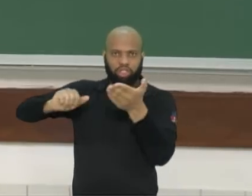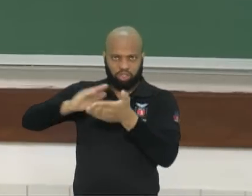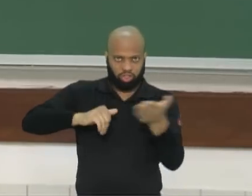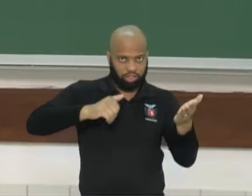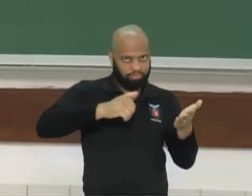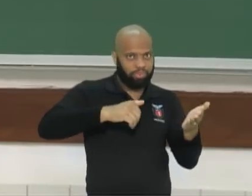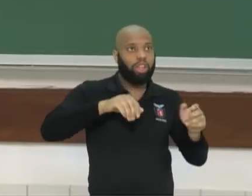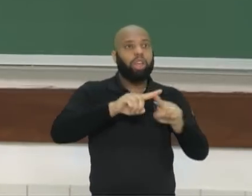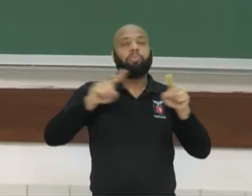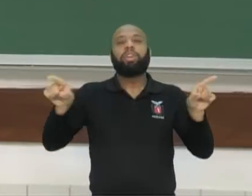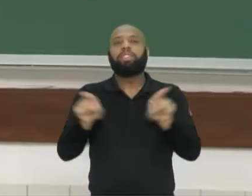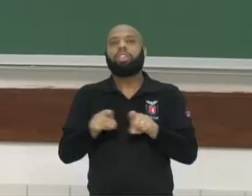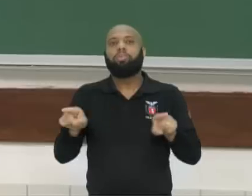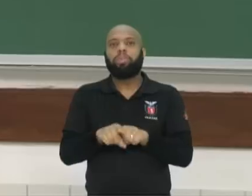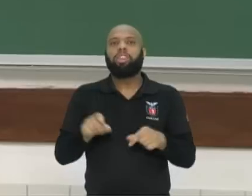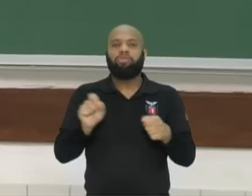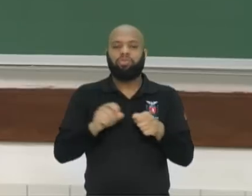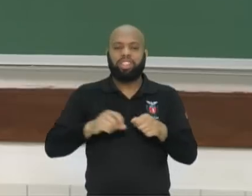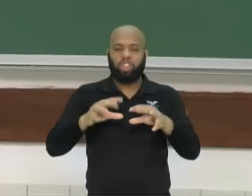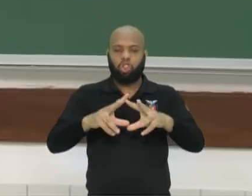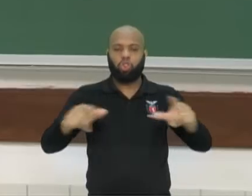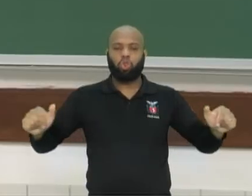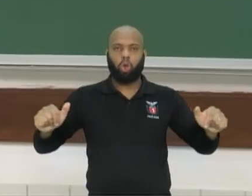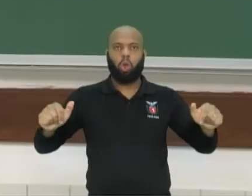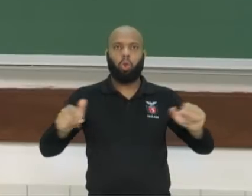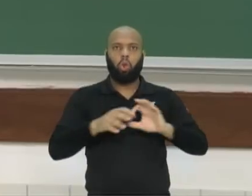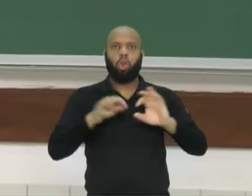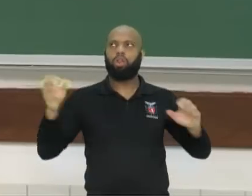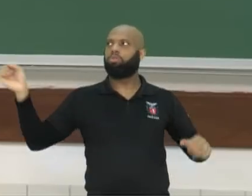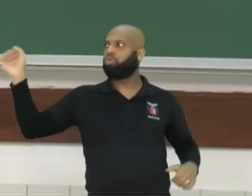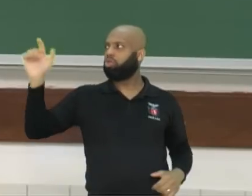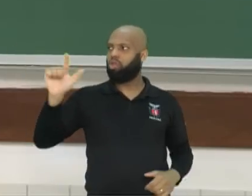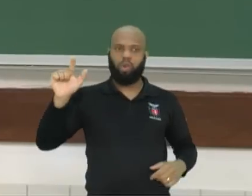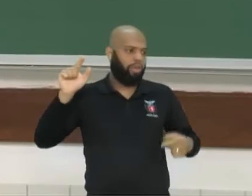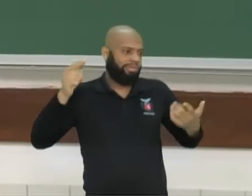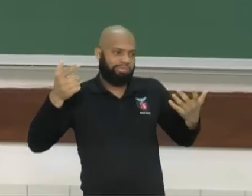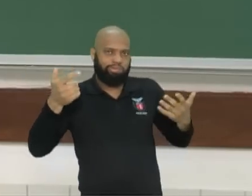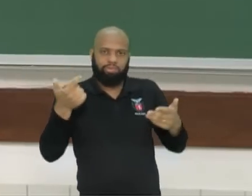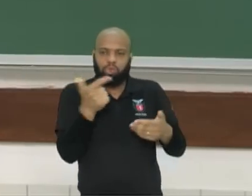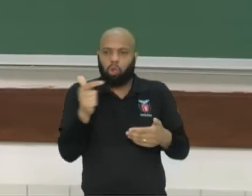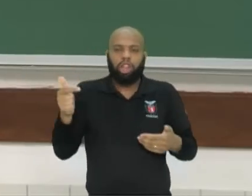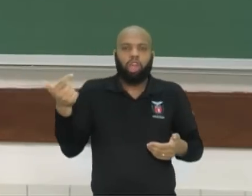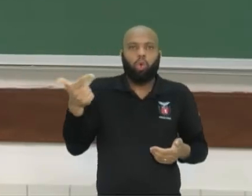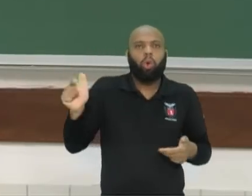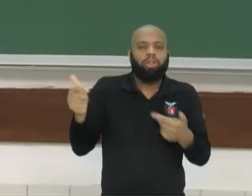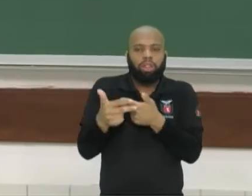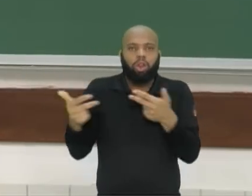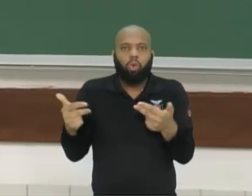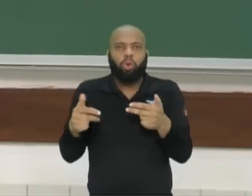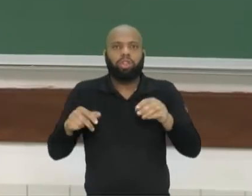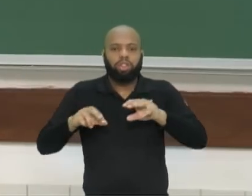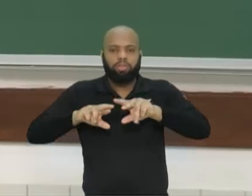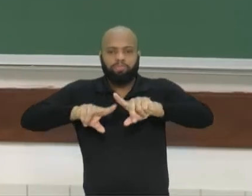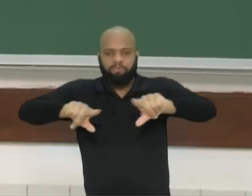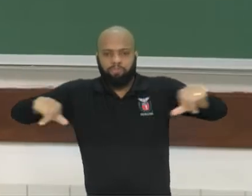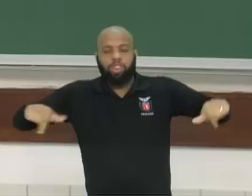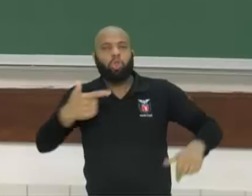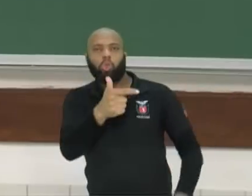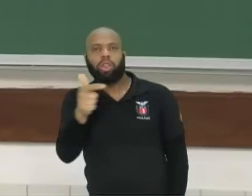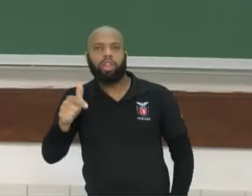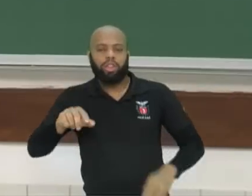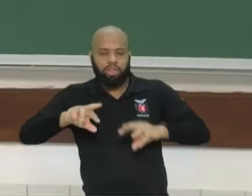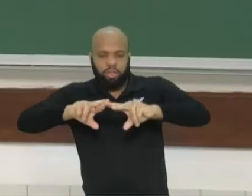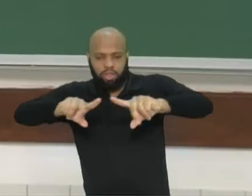mas também deixar aquele solo exposto, já que vão faltar nutrientes para aquele solo se manter fértil e